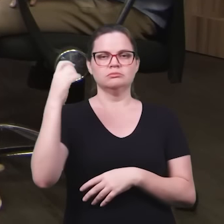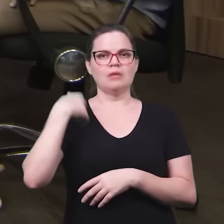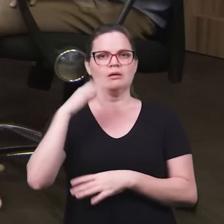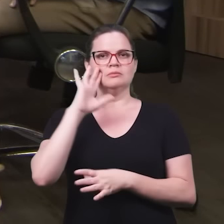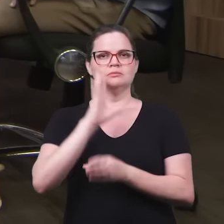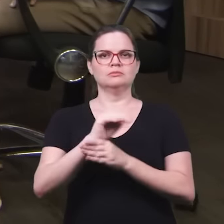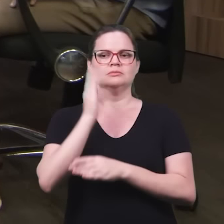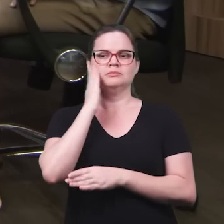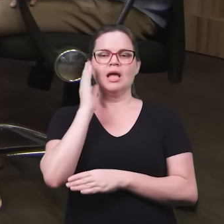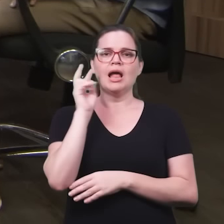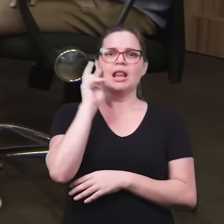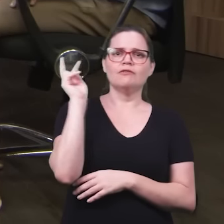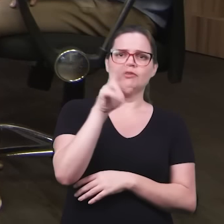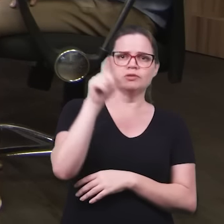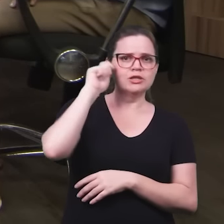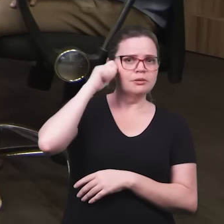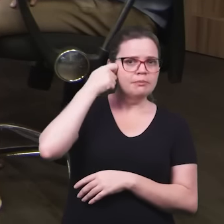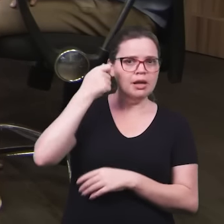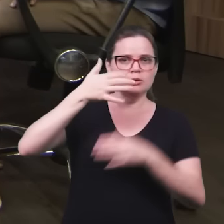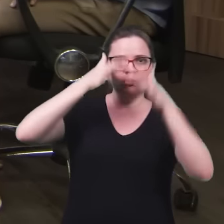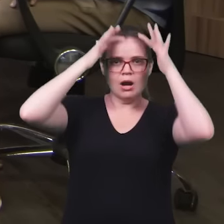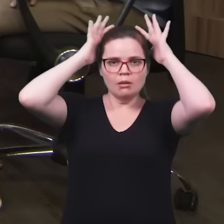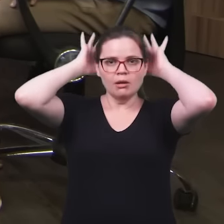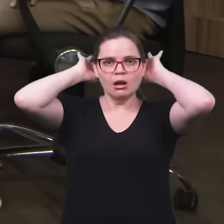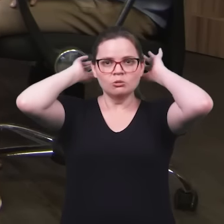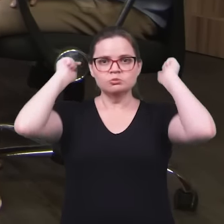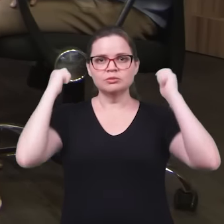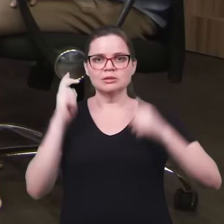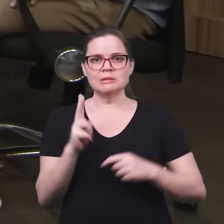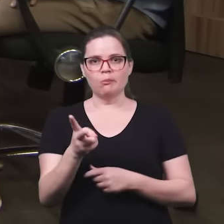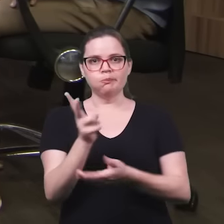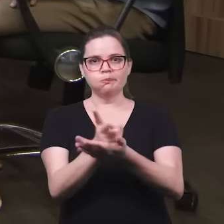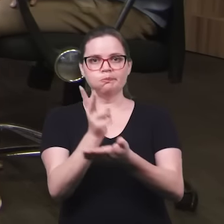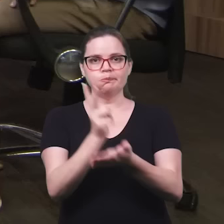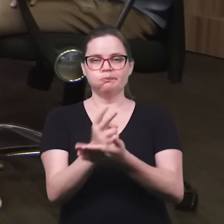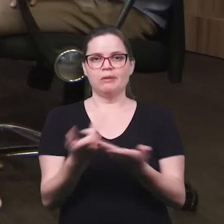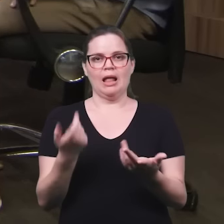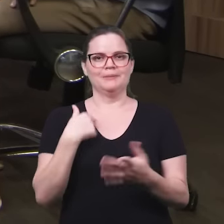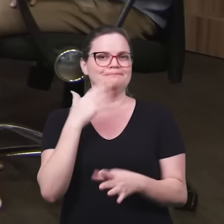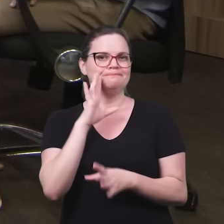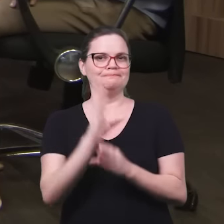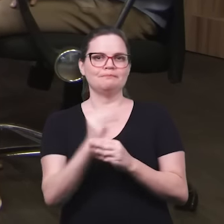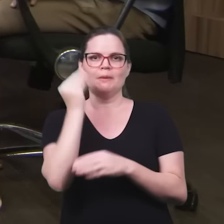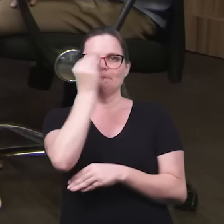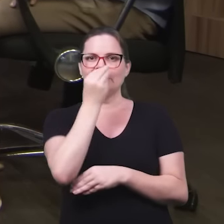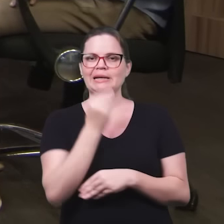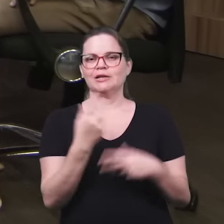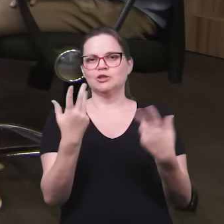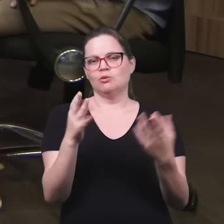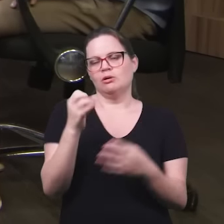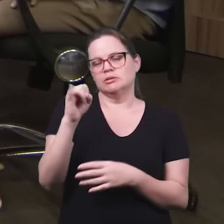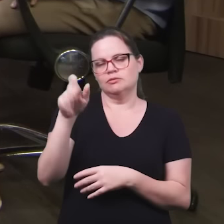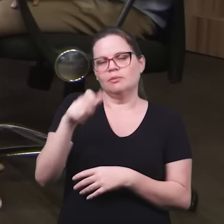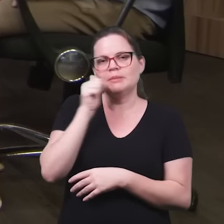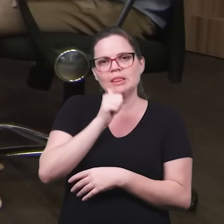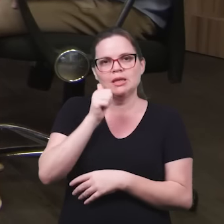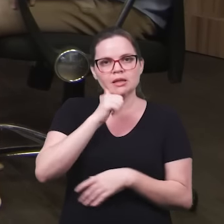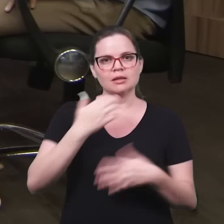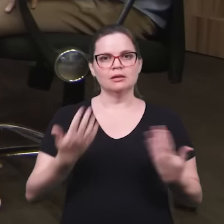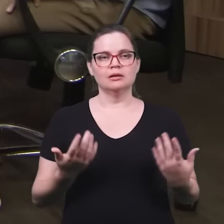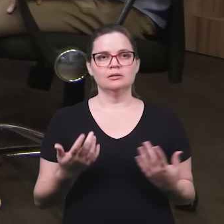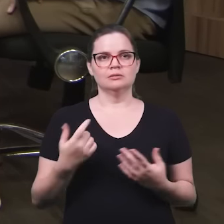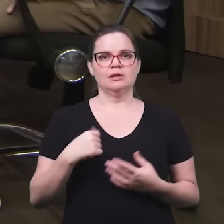pensar muito, só dela ver você de preto, com o cabelo sempre do mesmo jeito, enfim, com a maquiagem sempre do mesmo jeito, no caso das